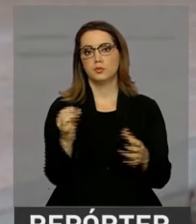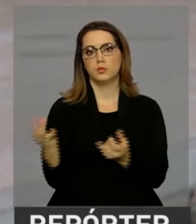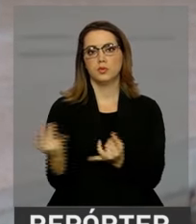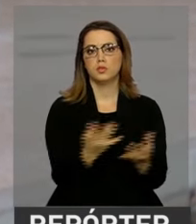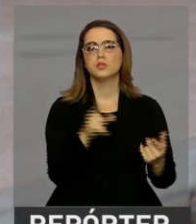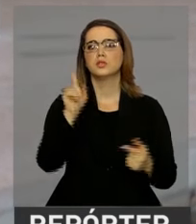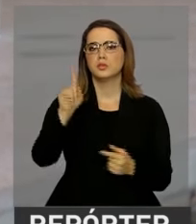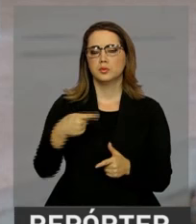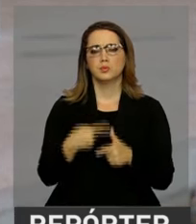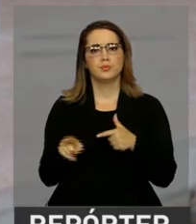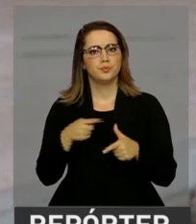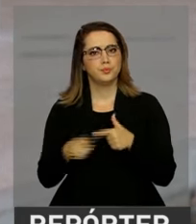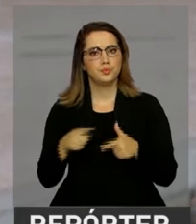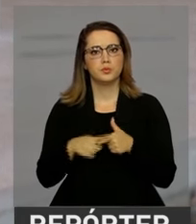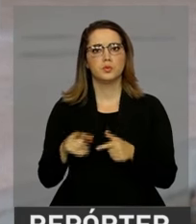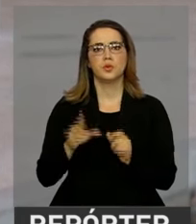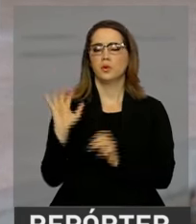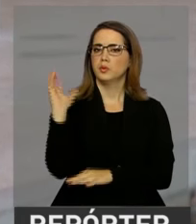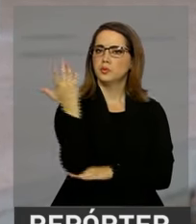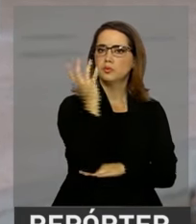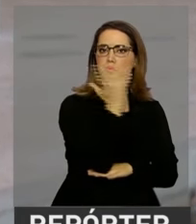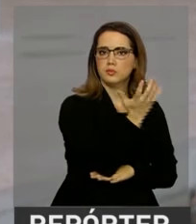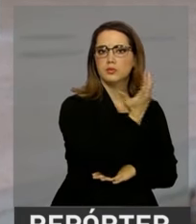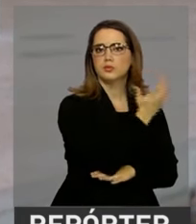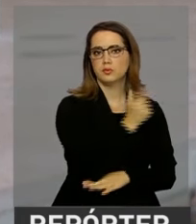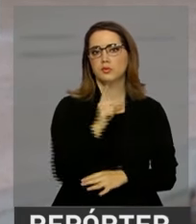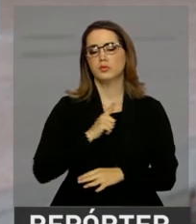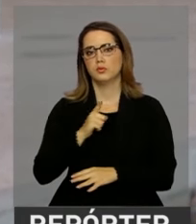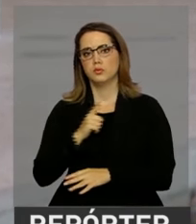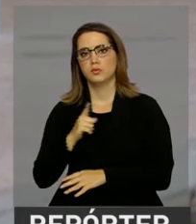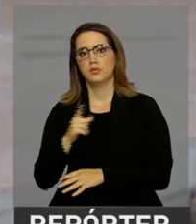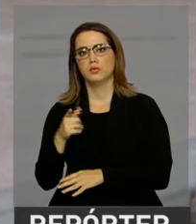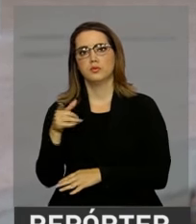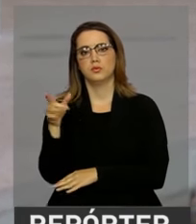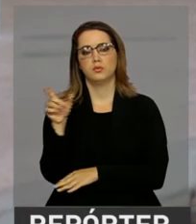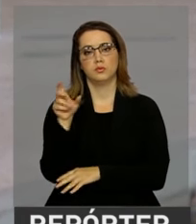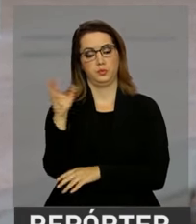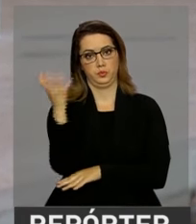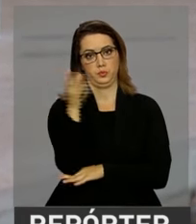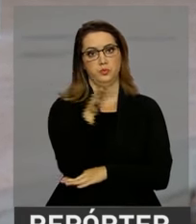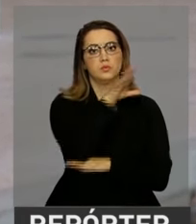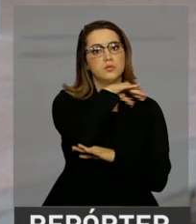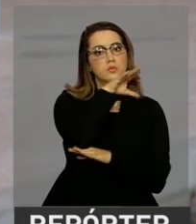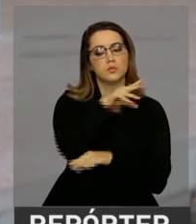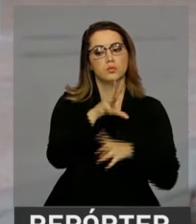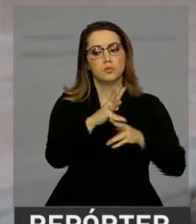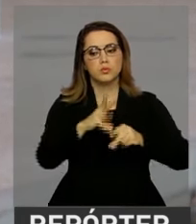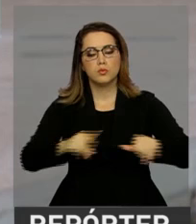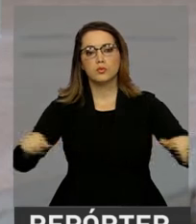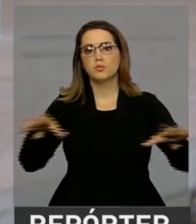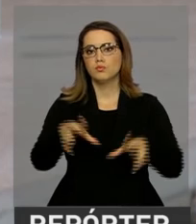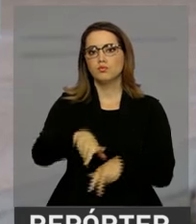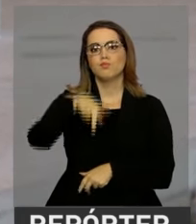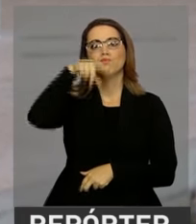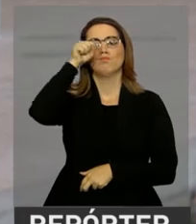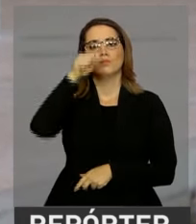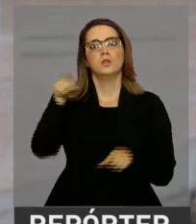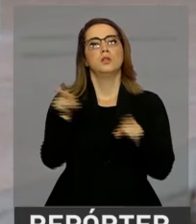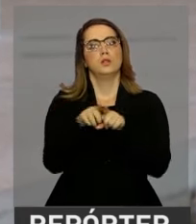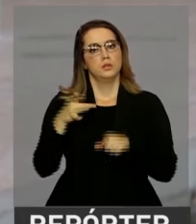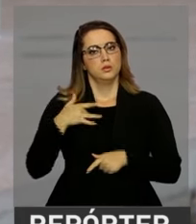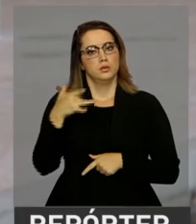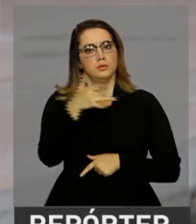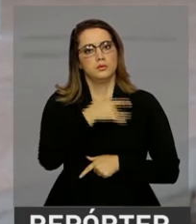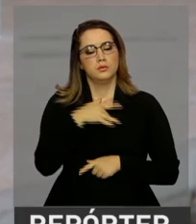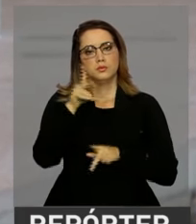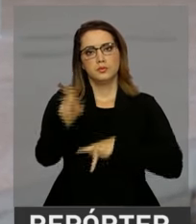são prejudiciais aí, claro, para o meio ambiente, né, para a flora, para a fauna e para o solo e para o ar, mas também para a saúde das